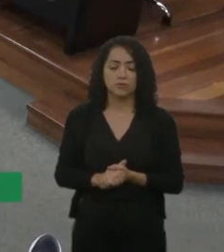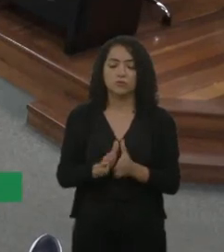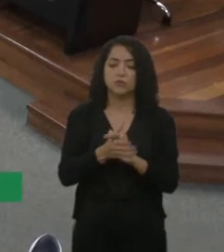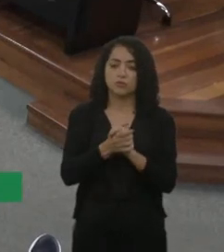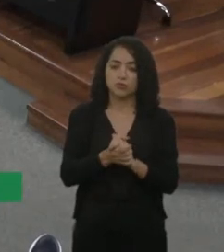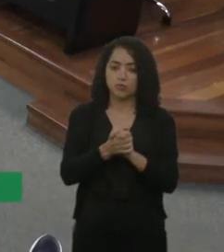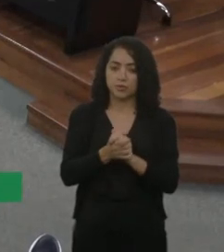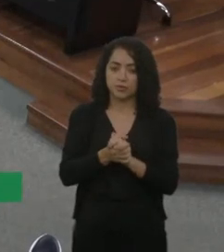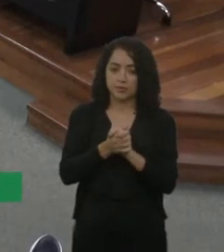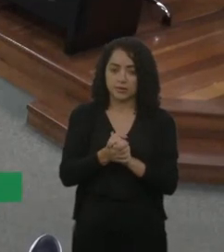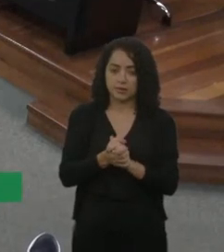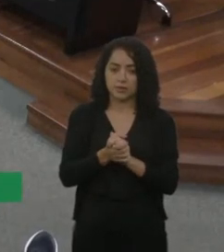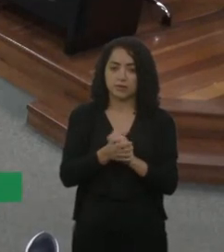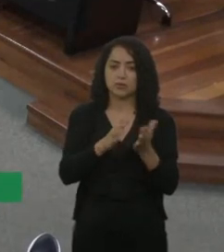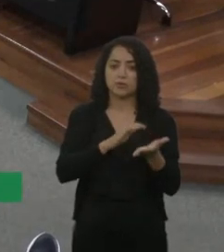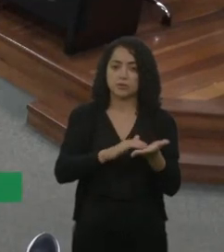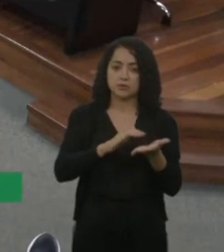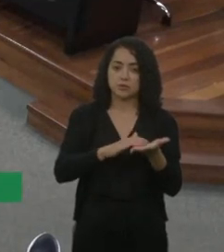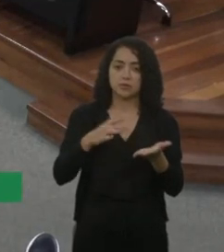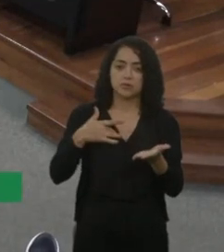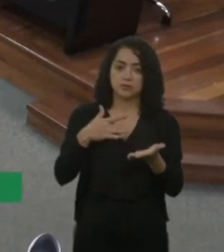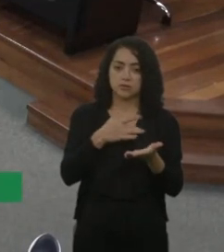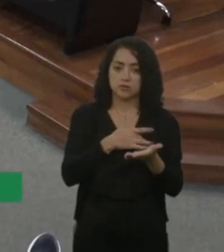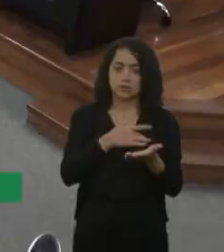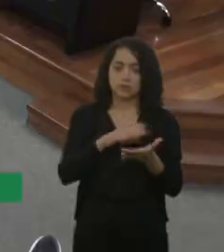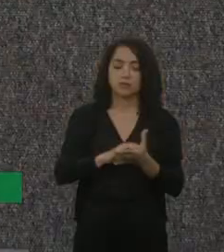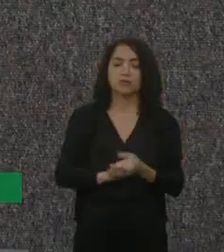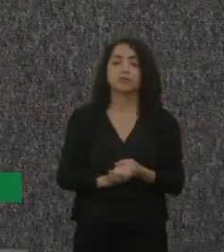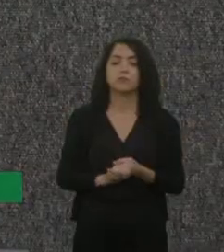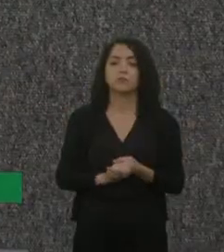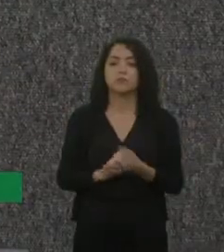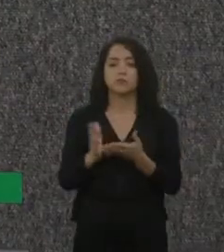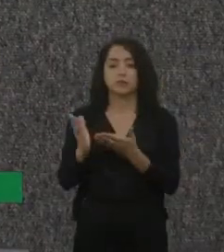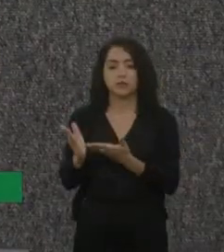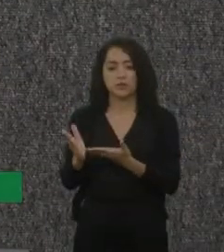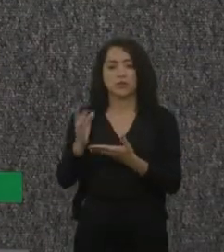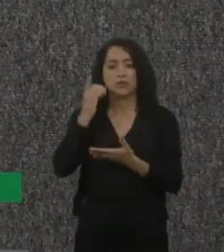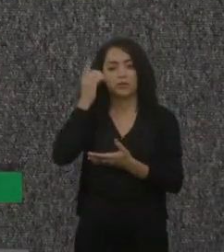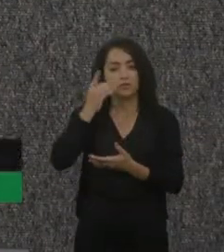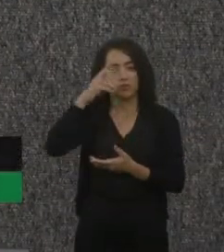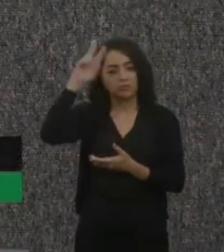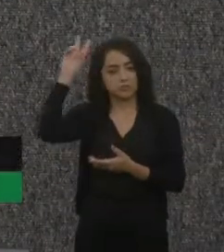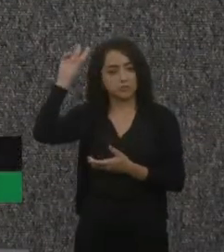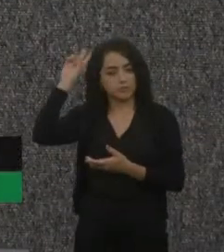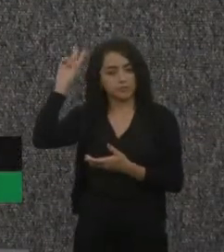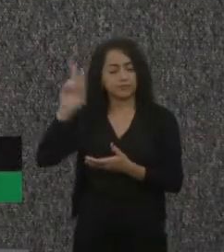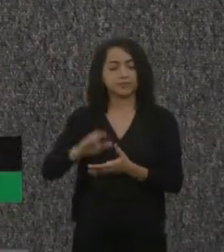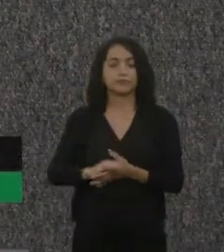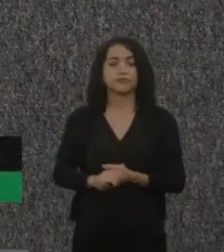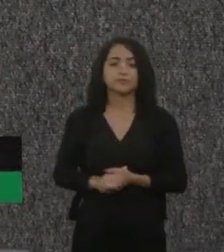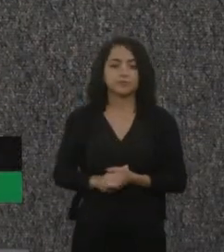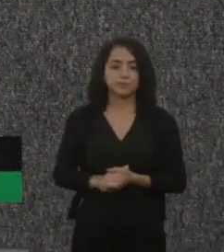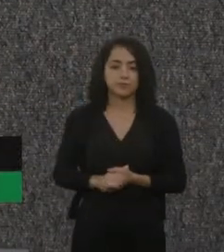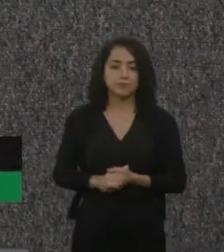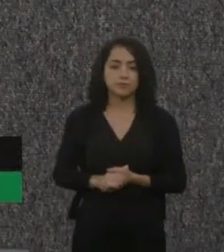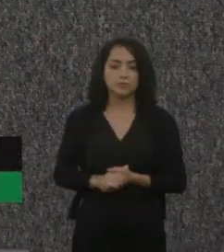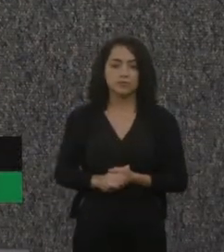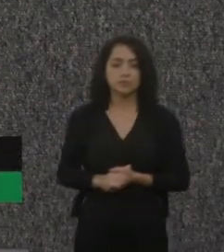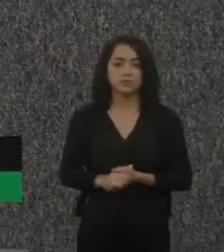Cumprimentando aqui a nossa secretária de Saúde, Carmen Zanotto, e ao doutor Vicente Augusto Caropreso,